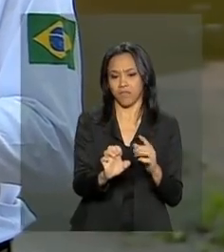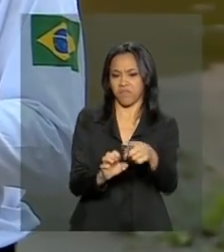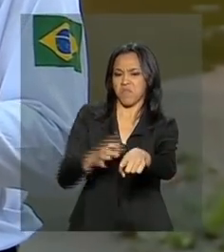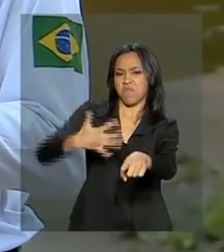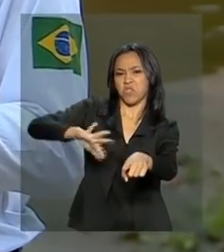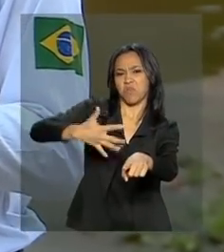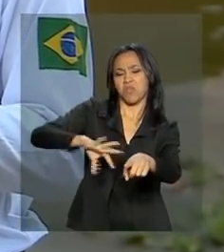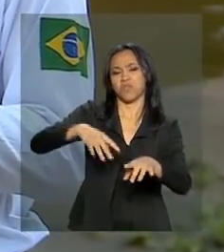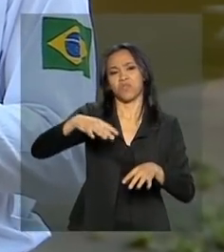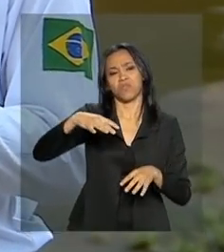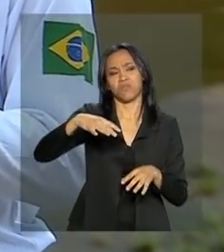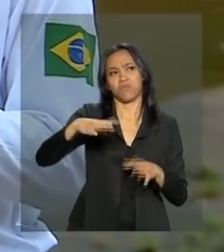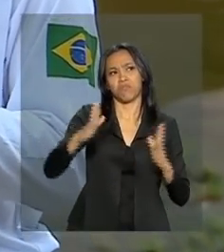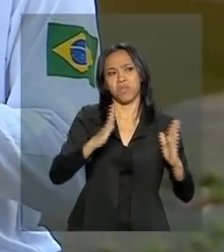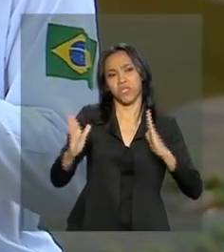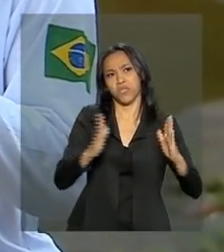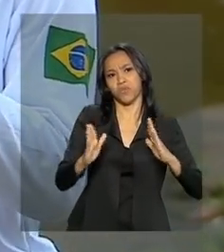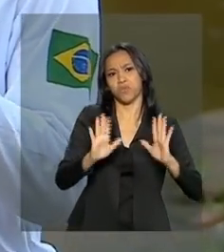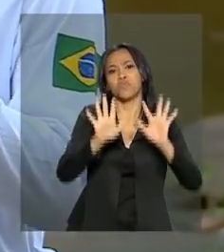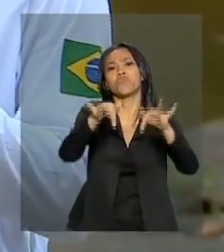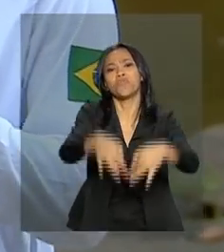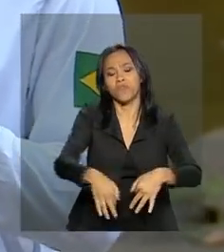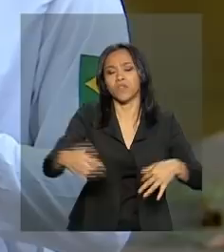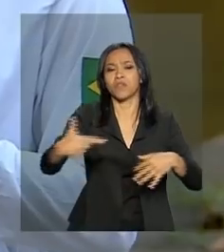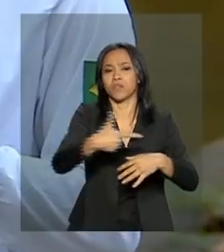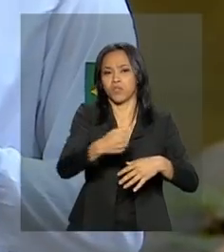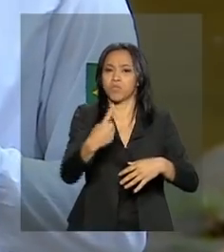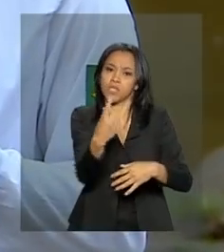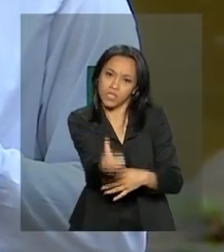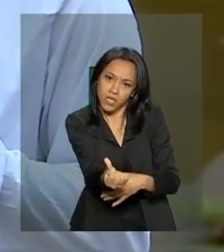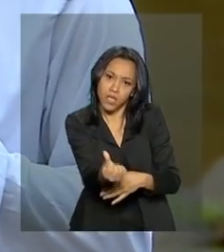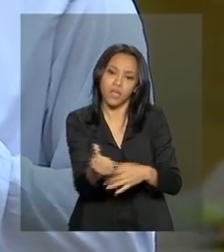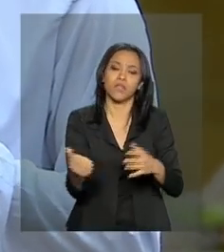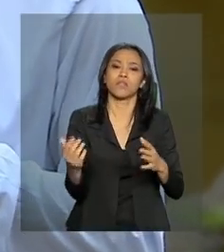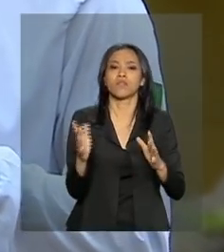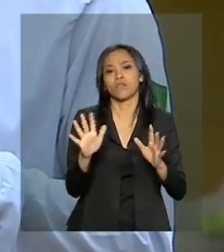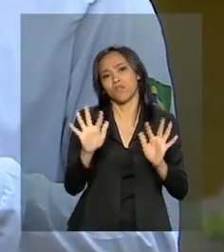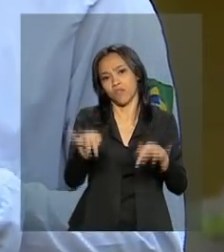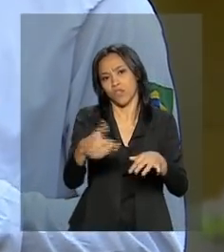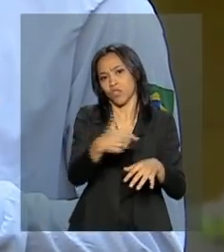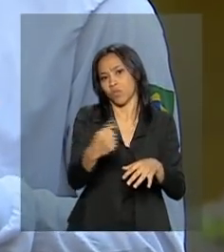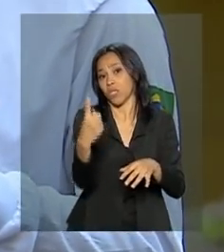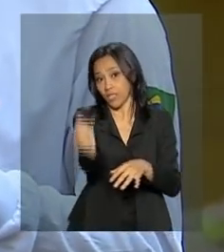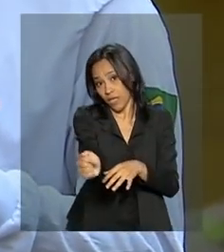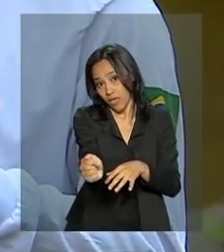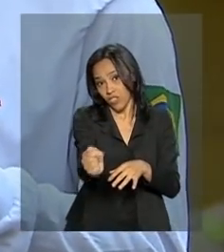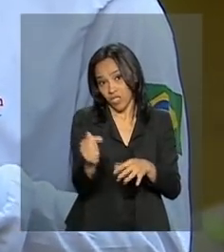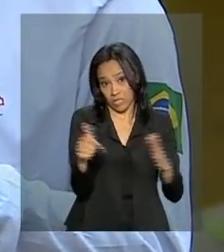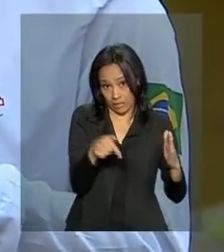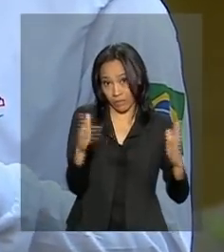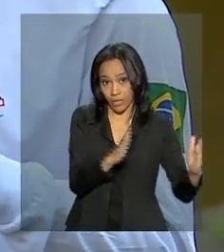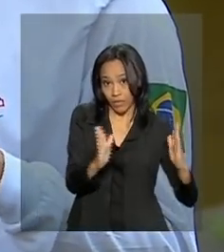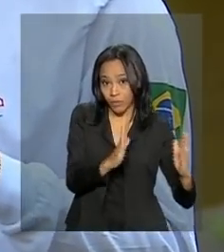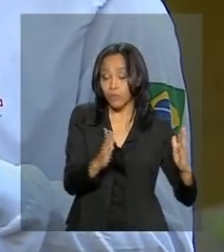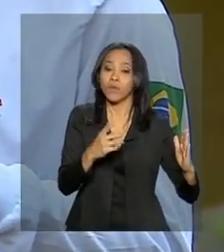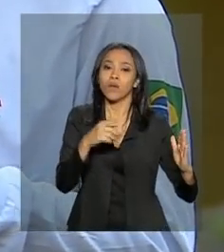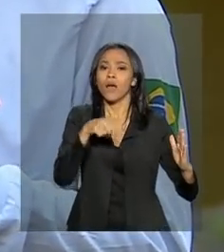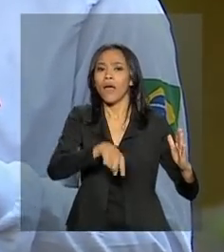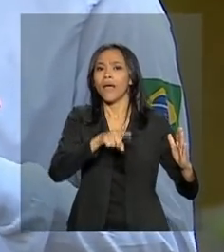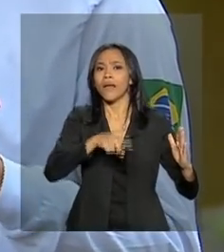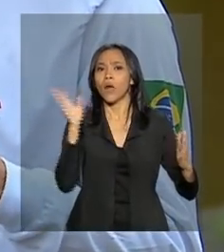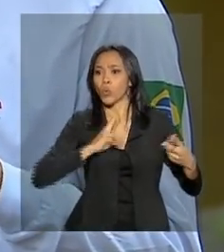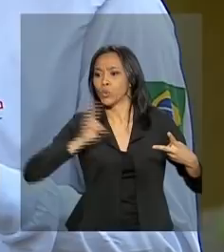de 2000 e talvez final do ano de 2016, meados de 2017, a gente estava tratando a questão toda com